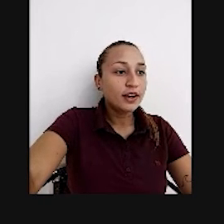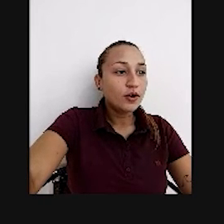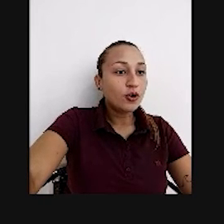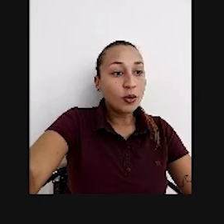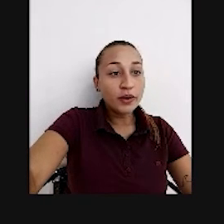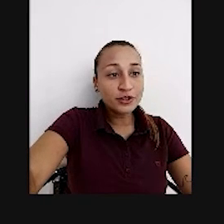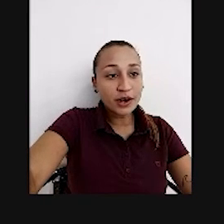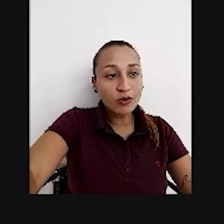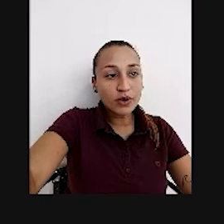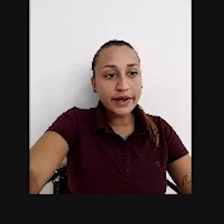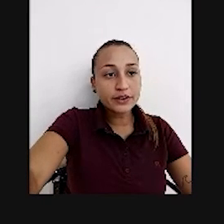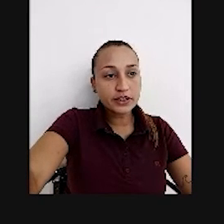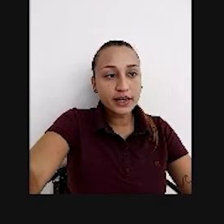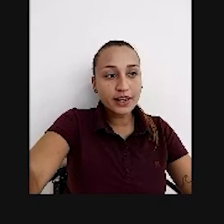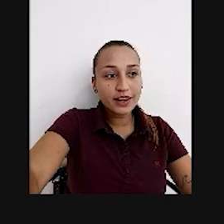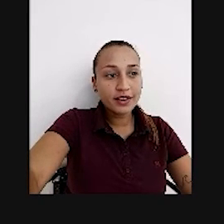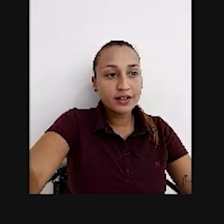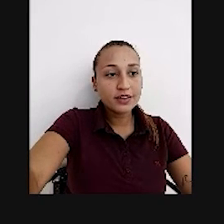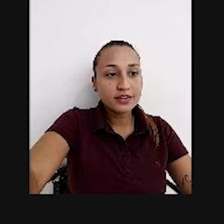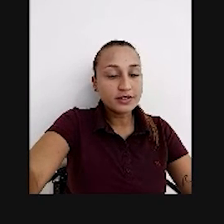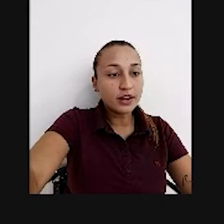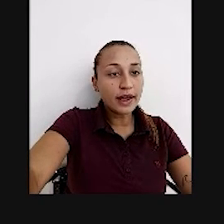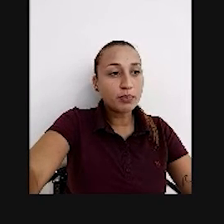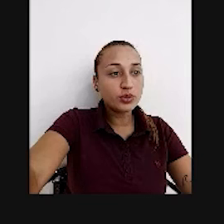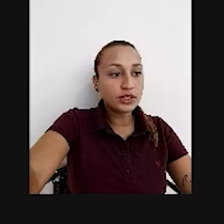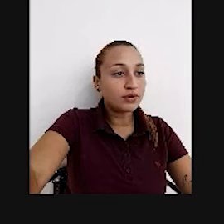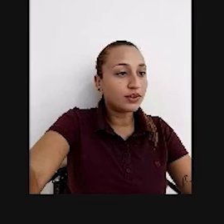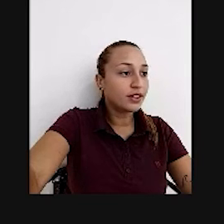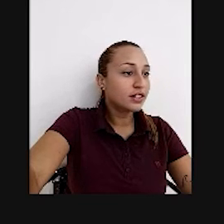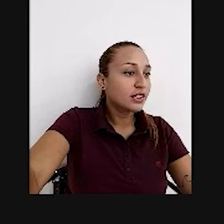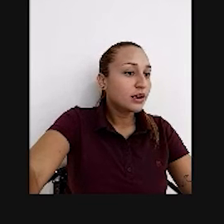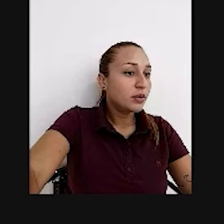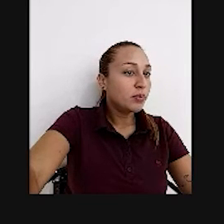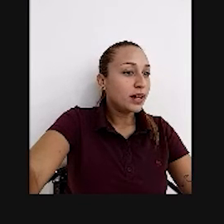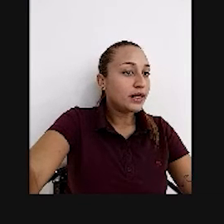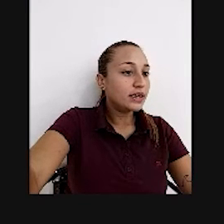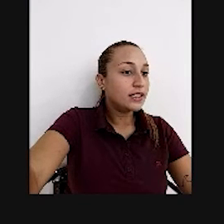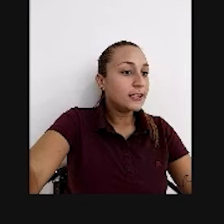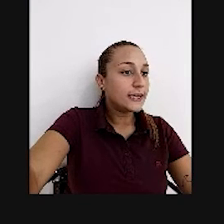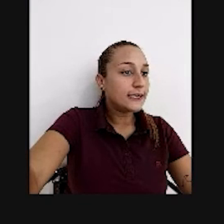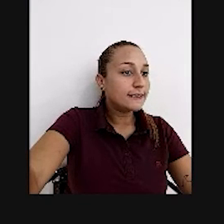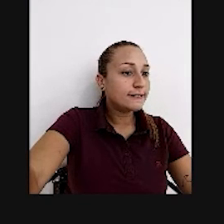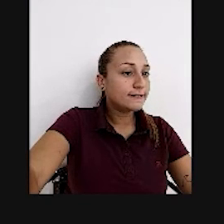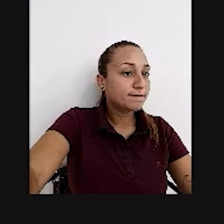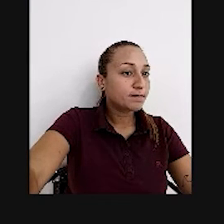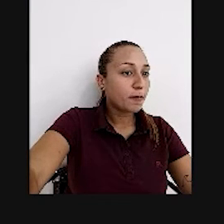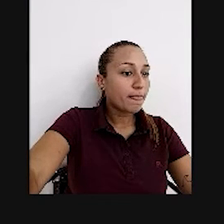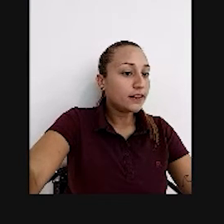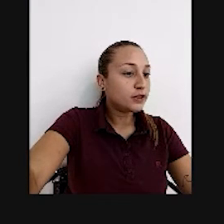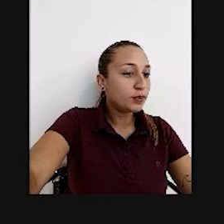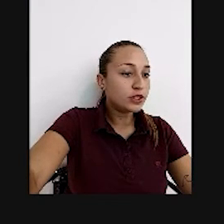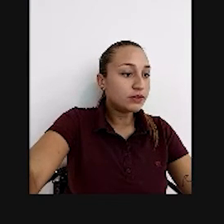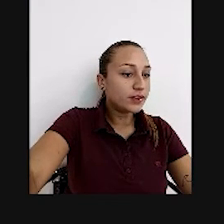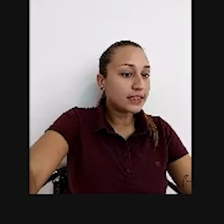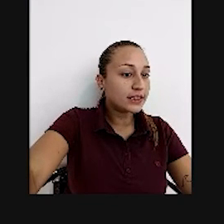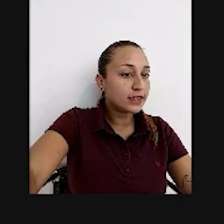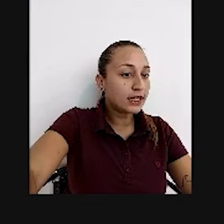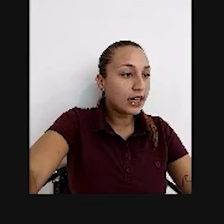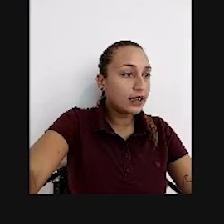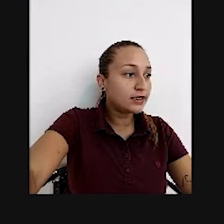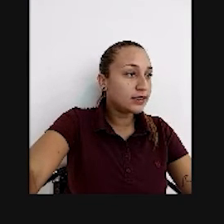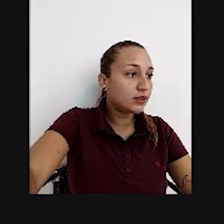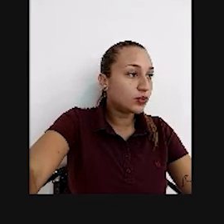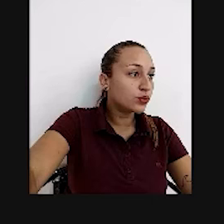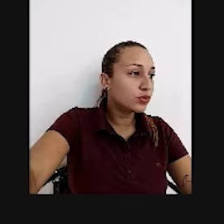se... Como eu já calculei, eu já sei que é possível, né? Mas a gente pode fazer